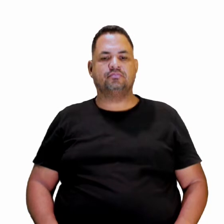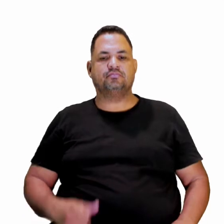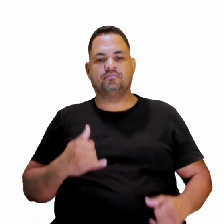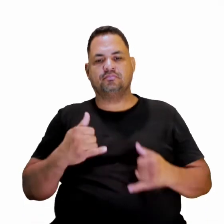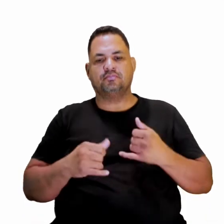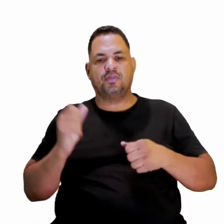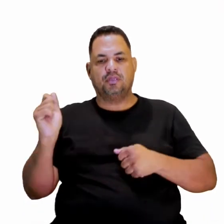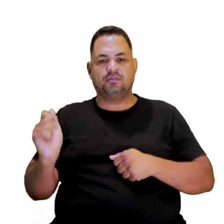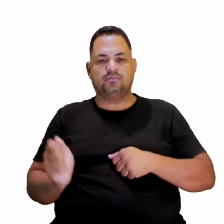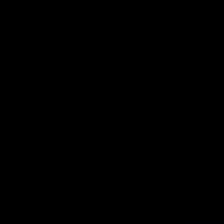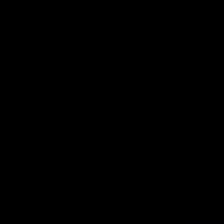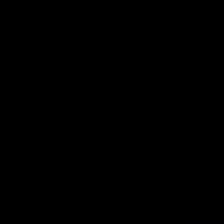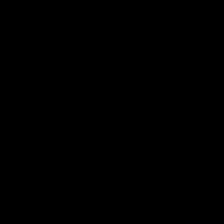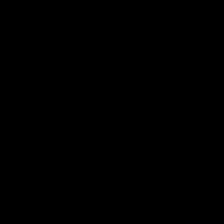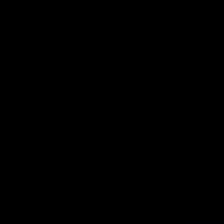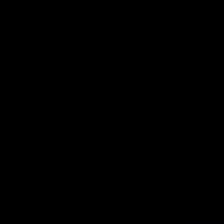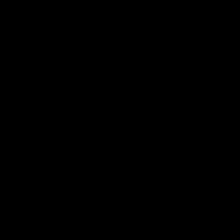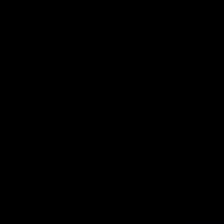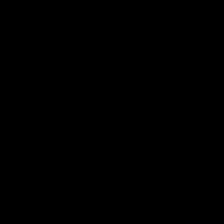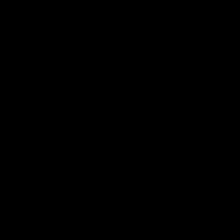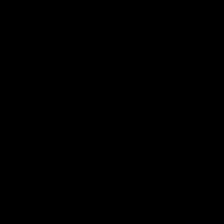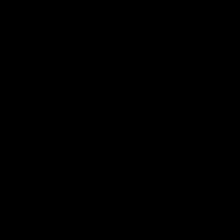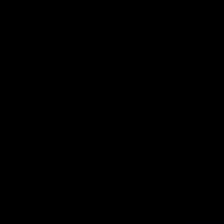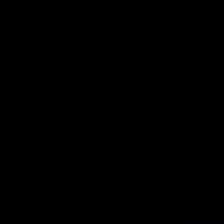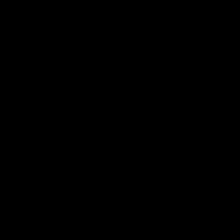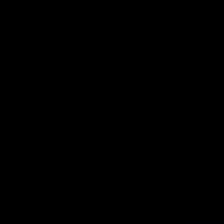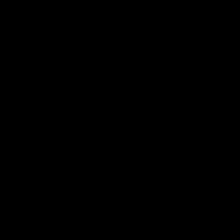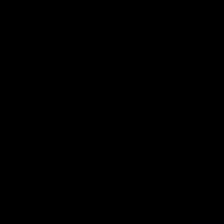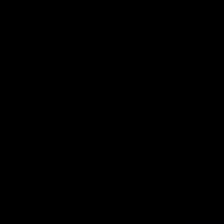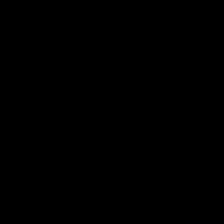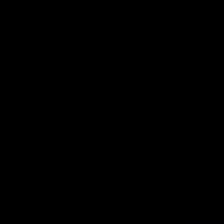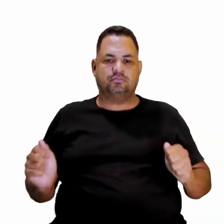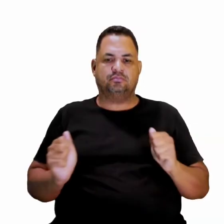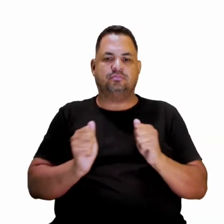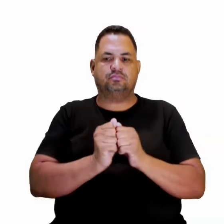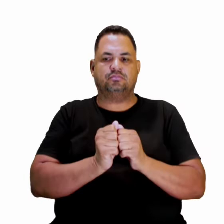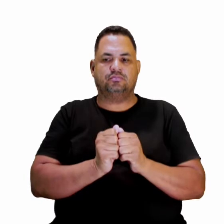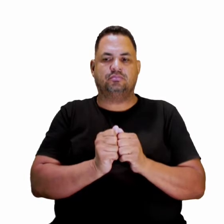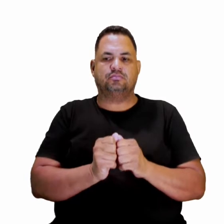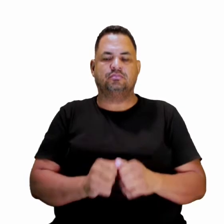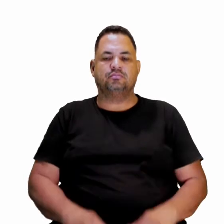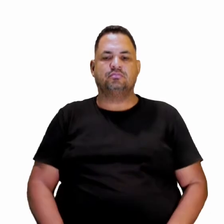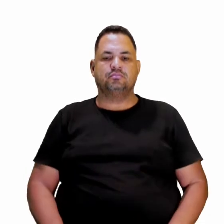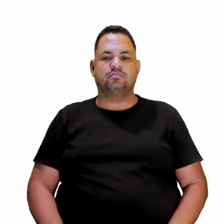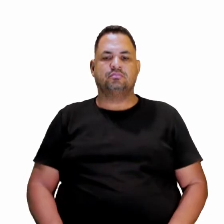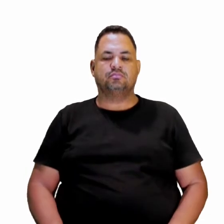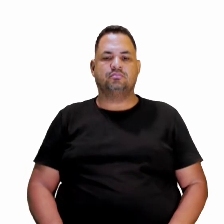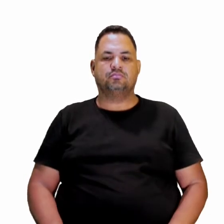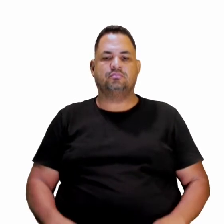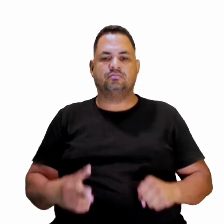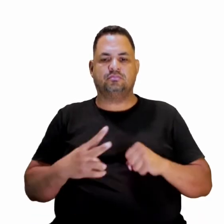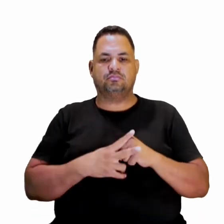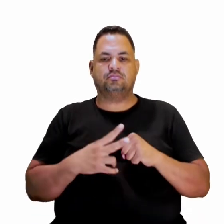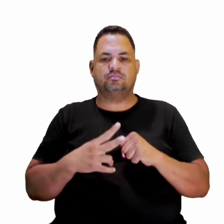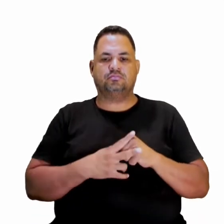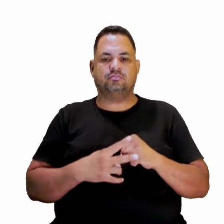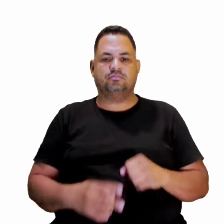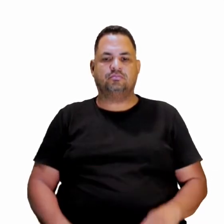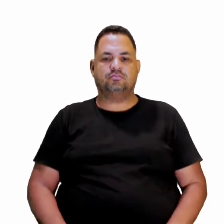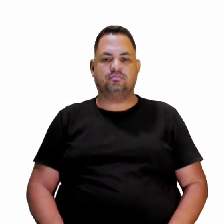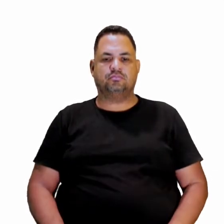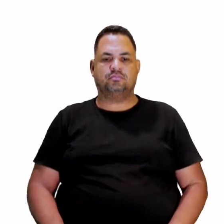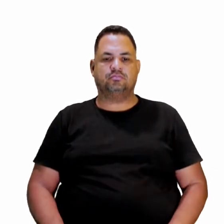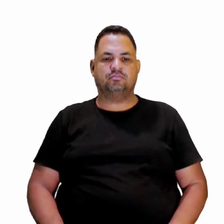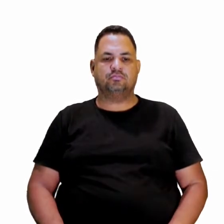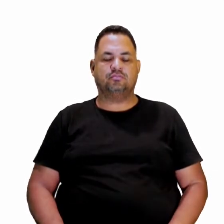nós jogamos tênis together, juntos. Aí tá faltando o meu verbo talk, que